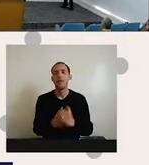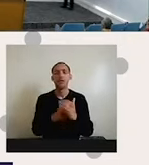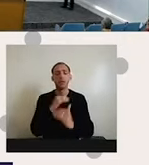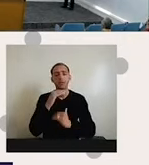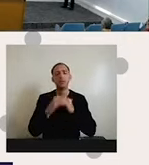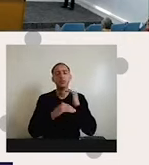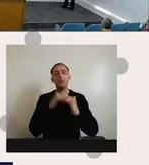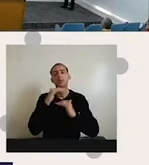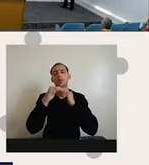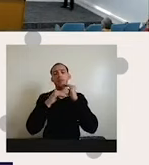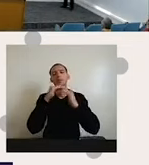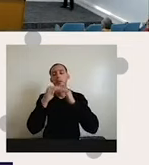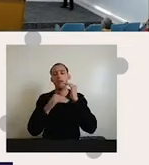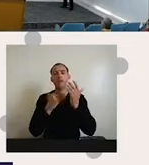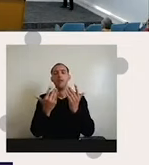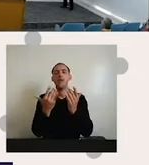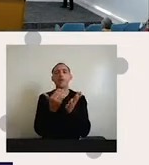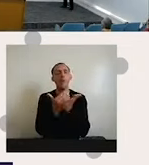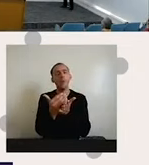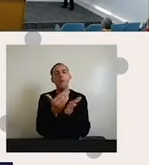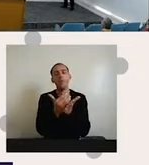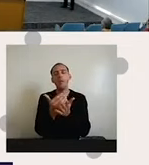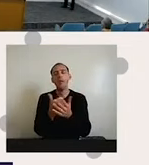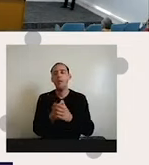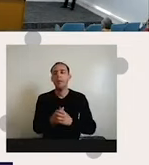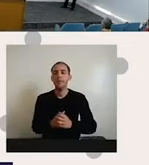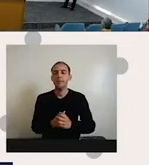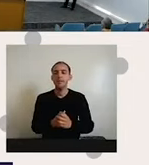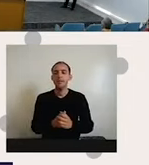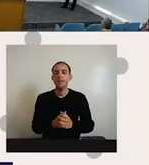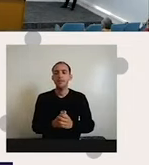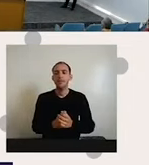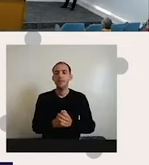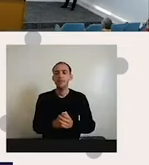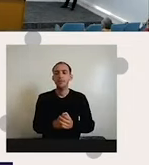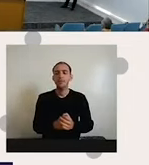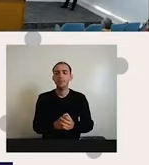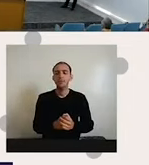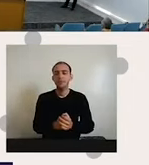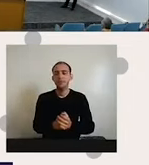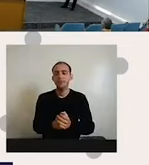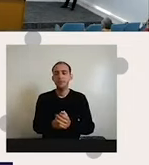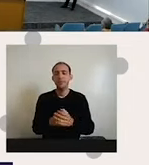exposição. Se a queixa descrita não é compatível com lesão ocupacional, então o